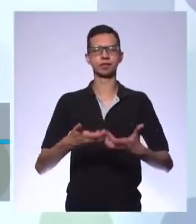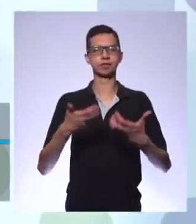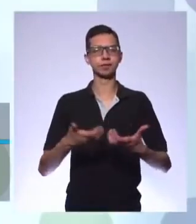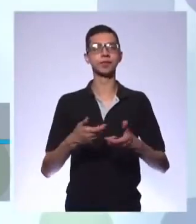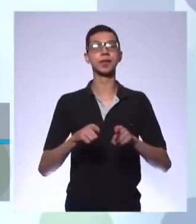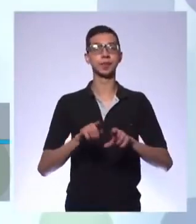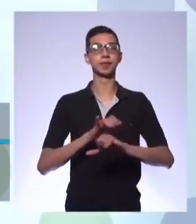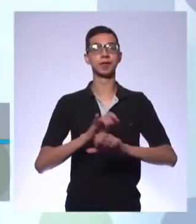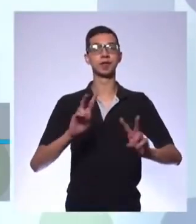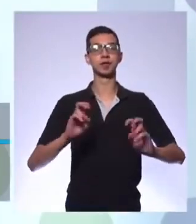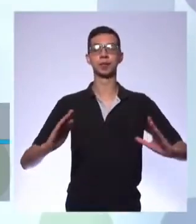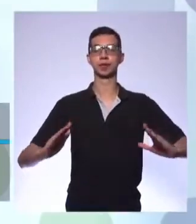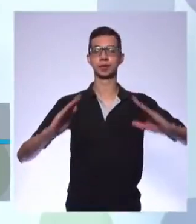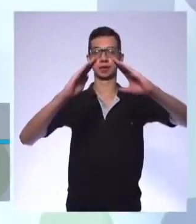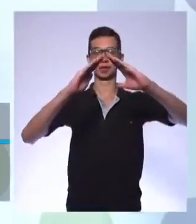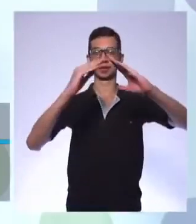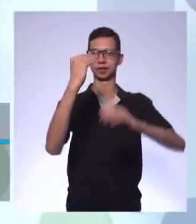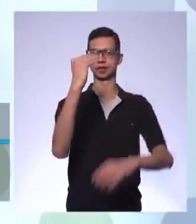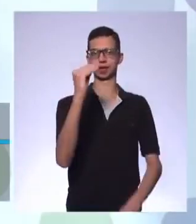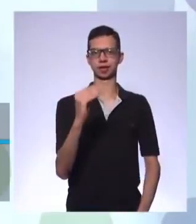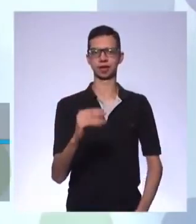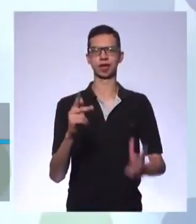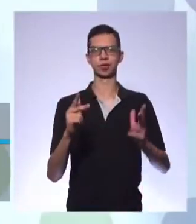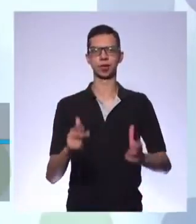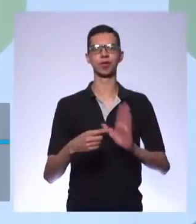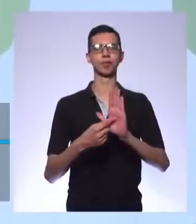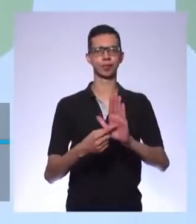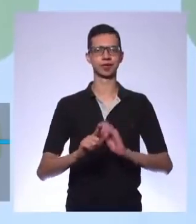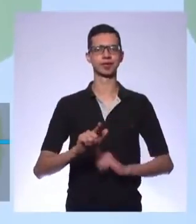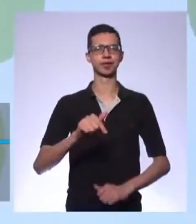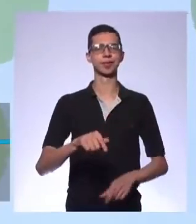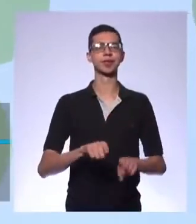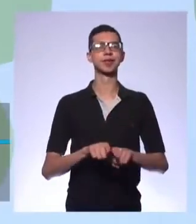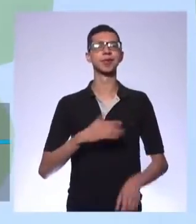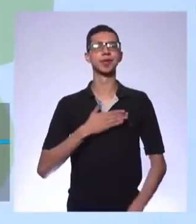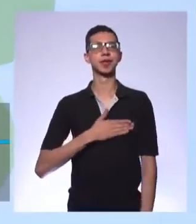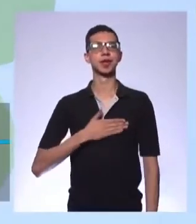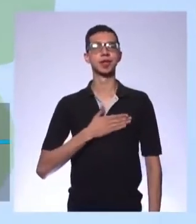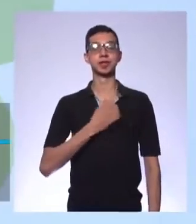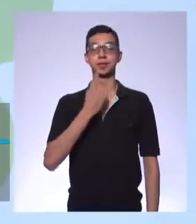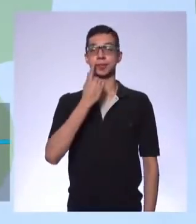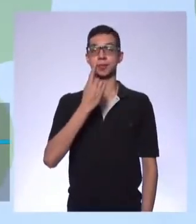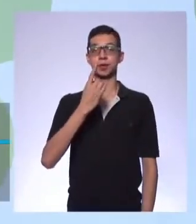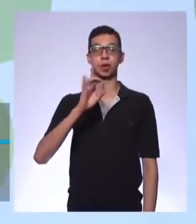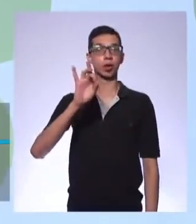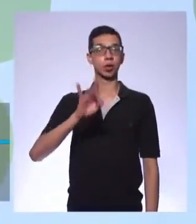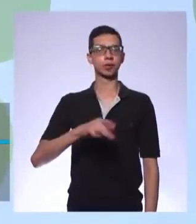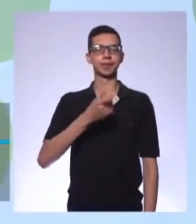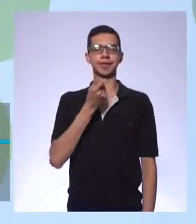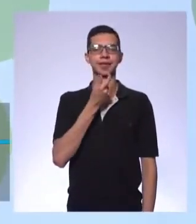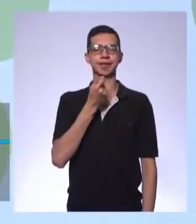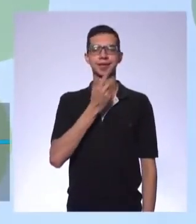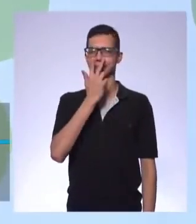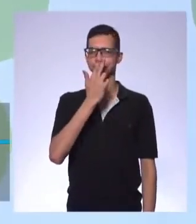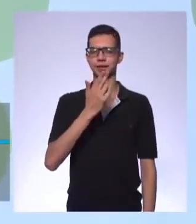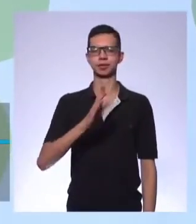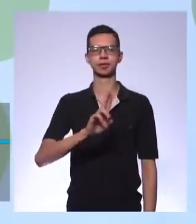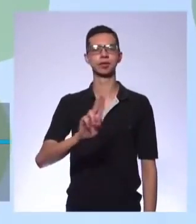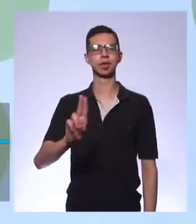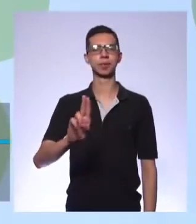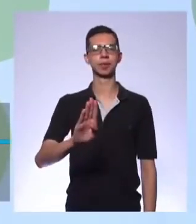uma pirâmide aí também. Muito bom. Ó, gostei também. Só a última, por favor. Não, Essa, vai é lá, meio, Magno. essa é meio engraçadinha, ó. O Bruno escreveu